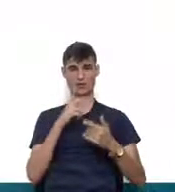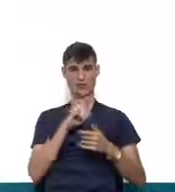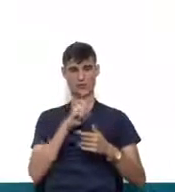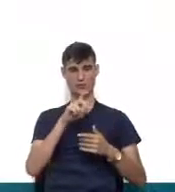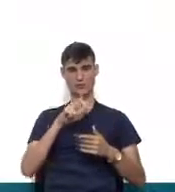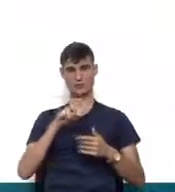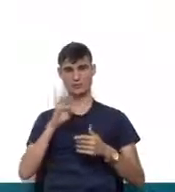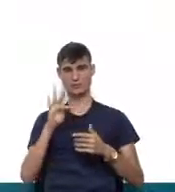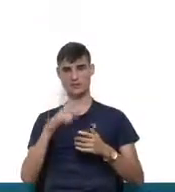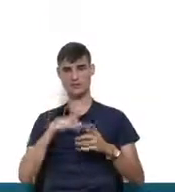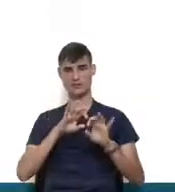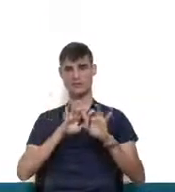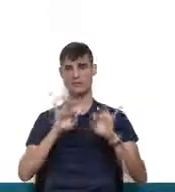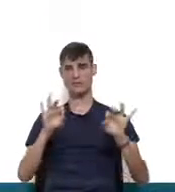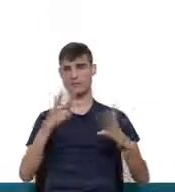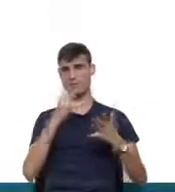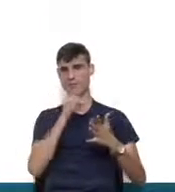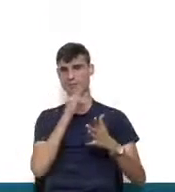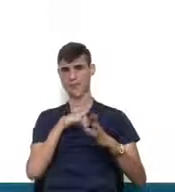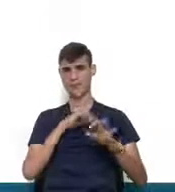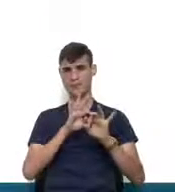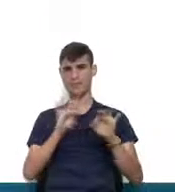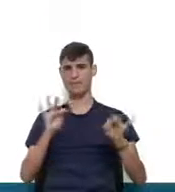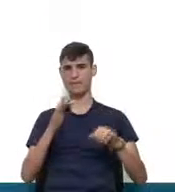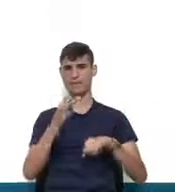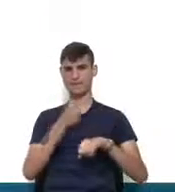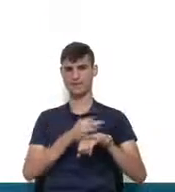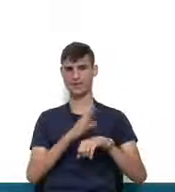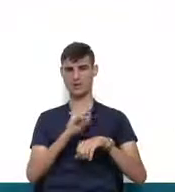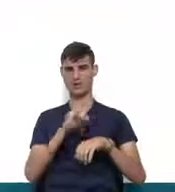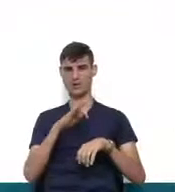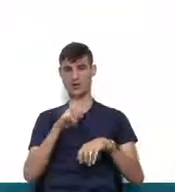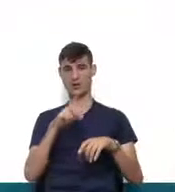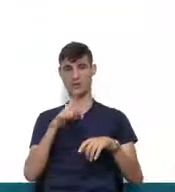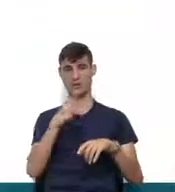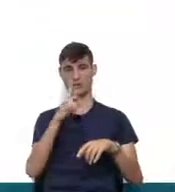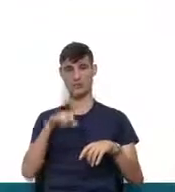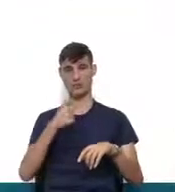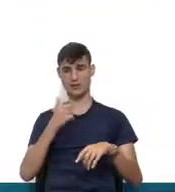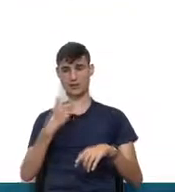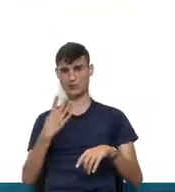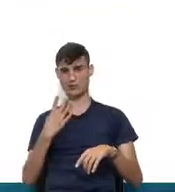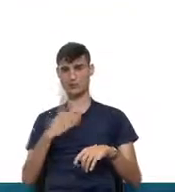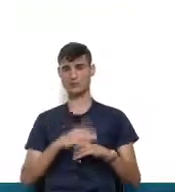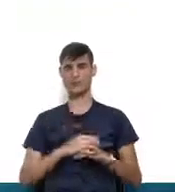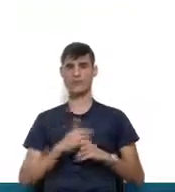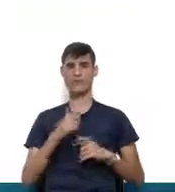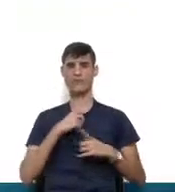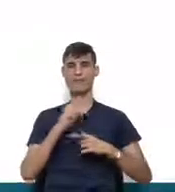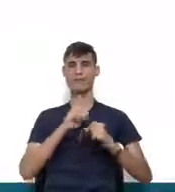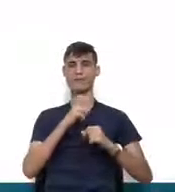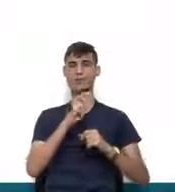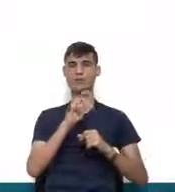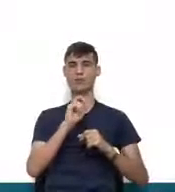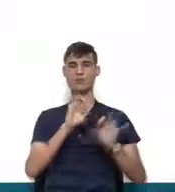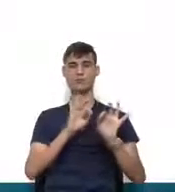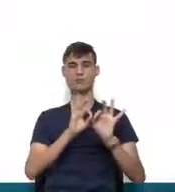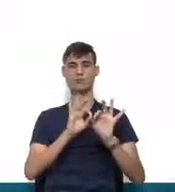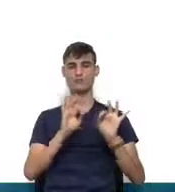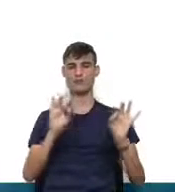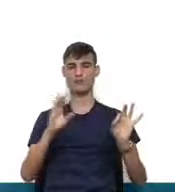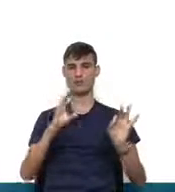UXT, em uma barra de cobre, onde a gente vai ter que aquela constante é 1,14, ela tem 50 centímetros